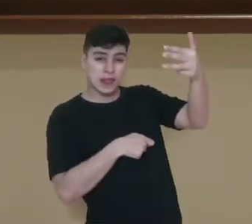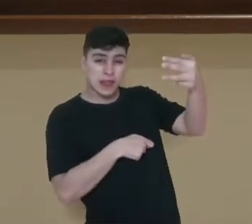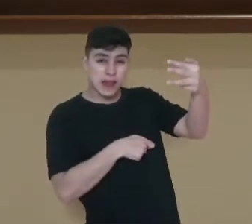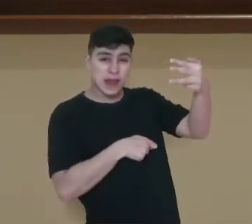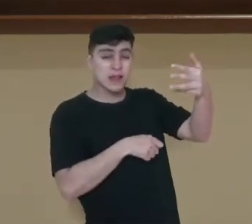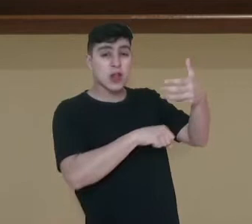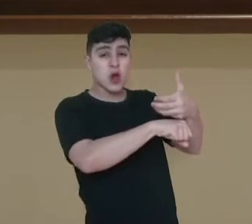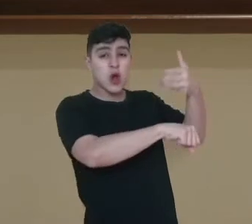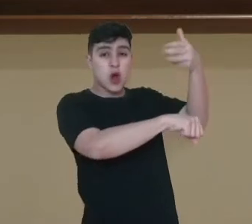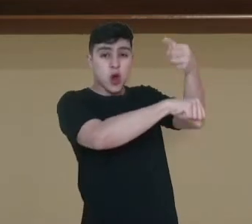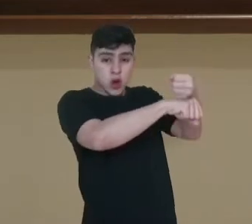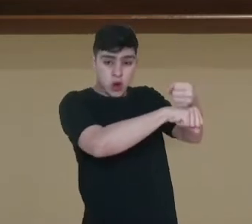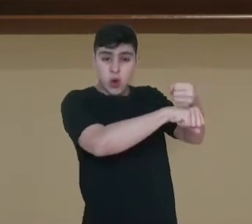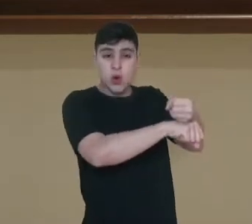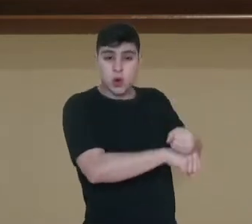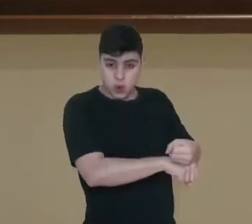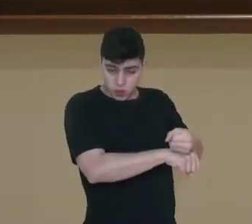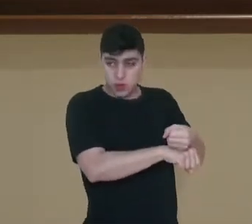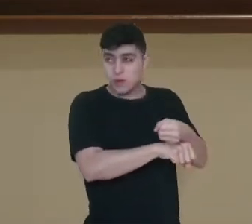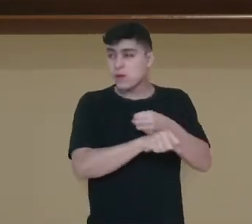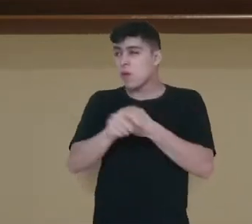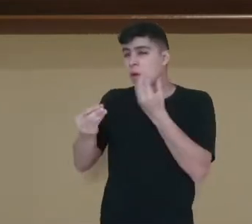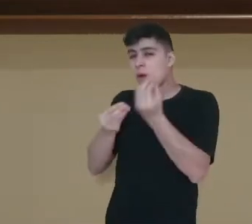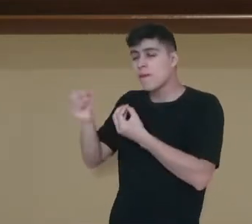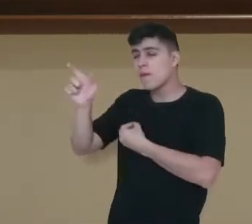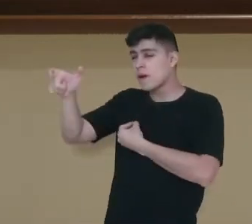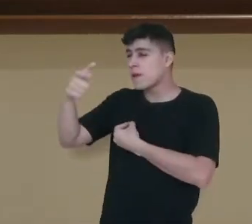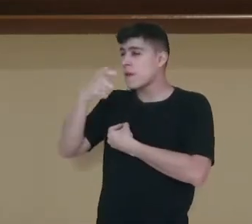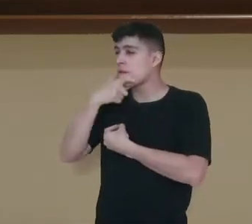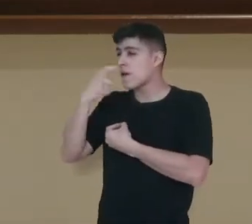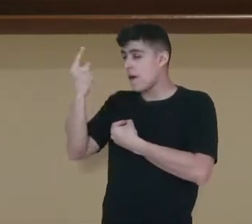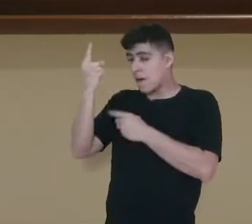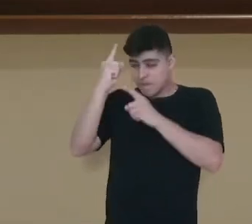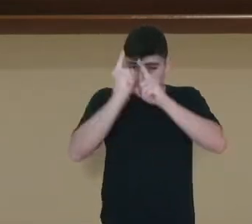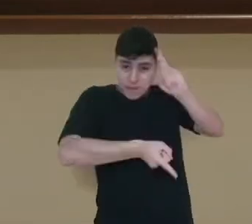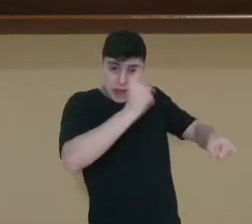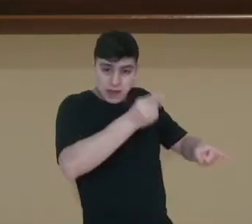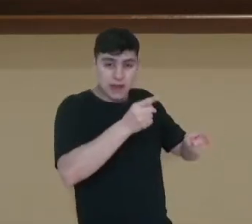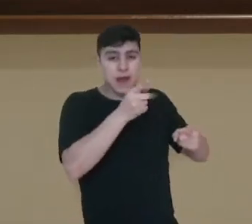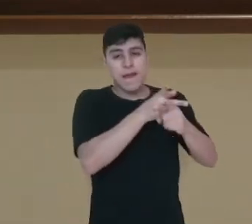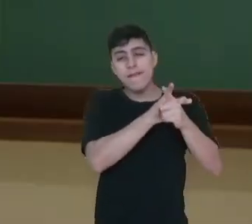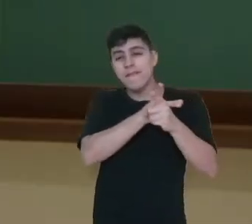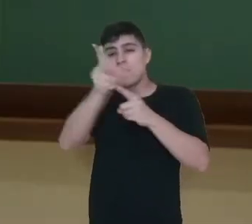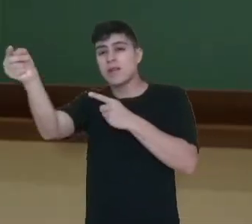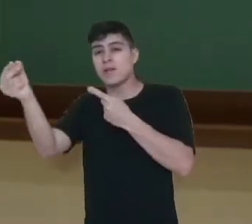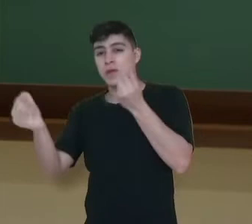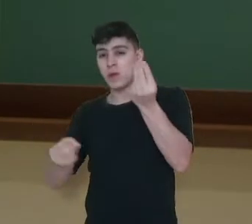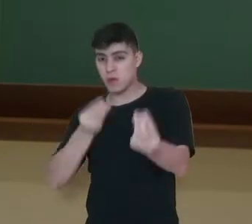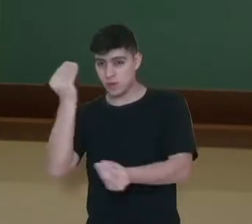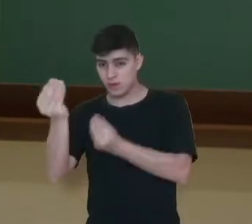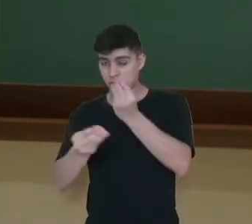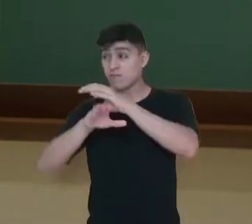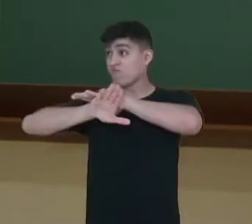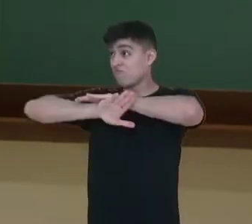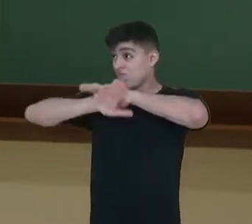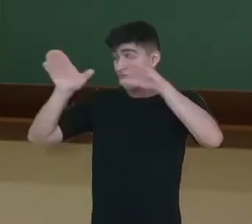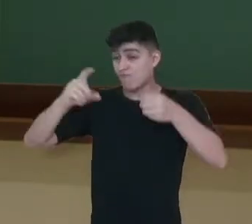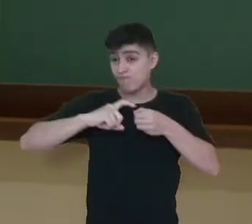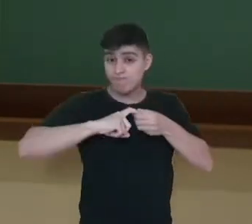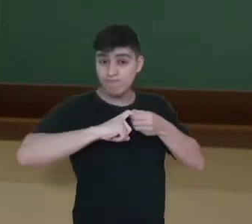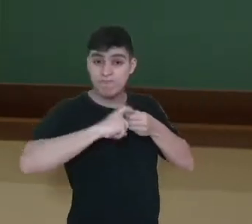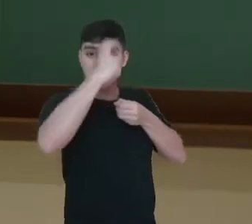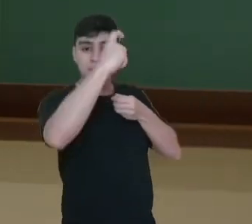sobre a Inglaterra, sobre o domínio inglês. Beleza, galera? Então vem comigo, vamos ver quais são